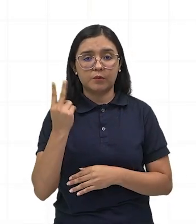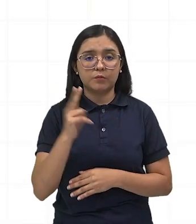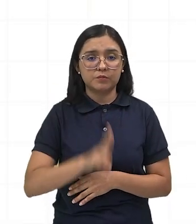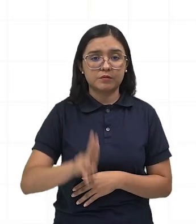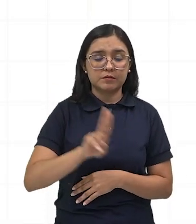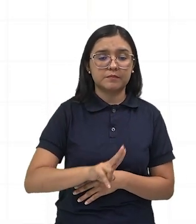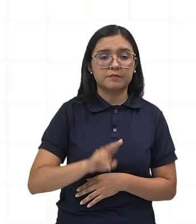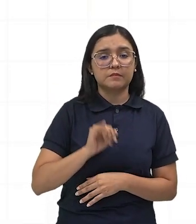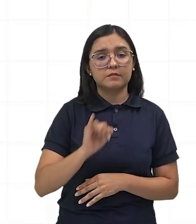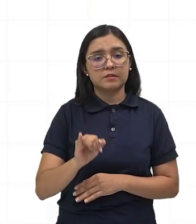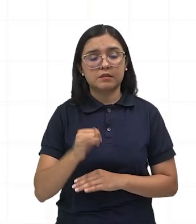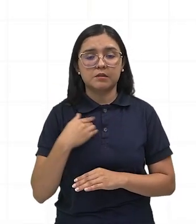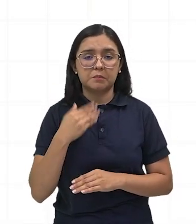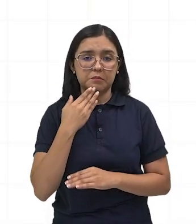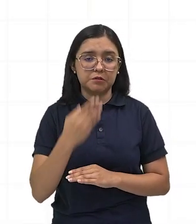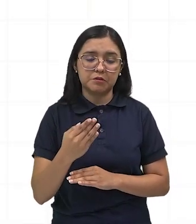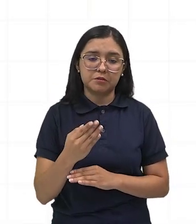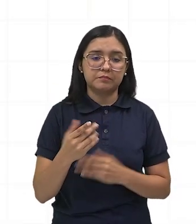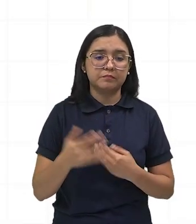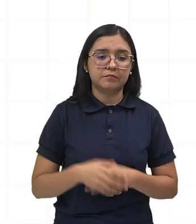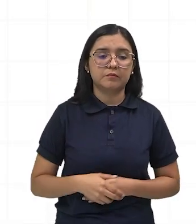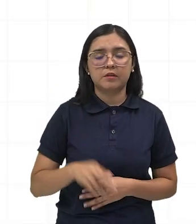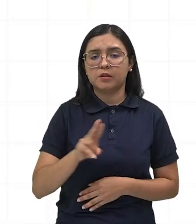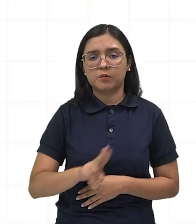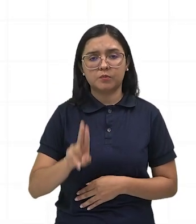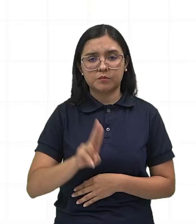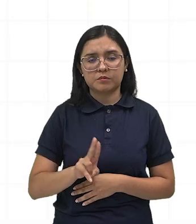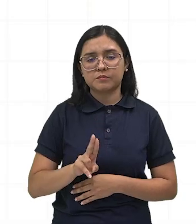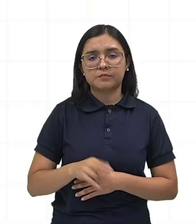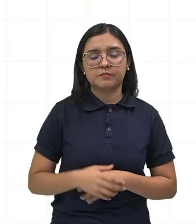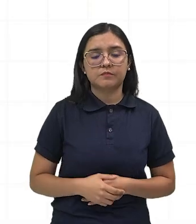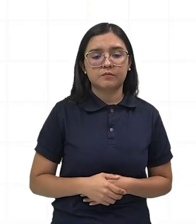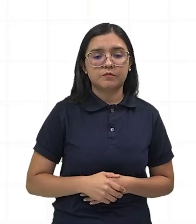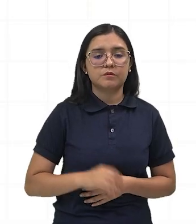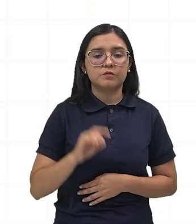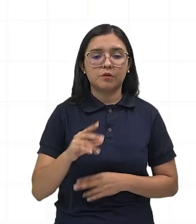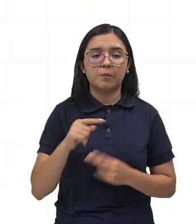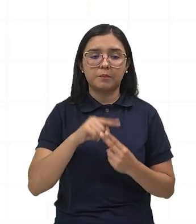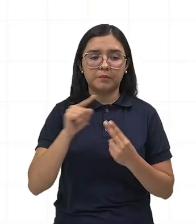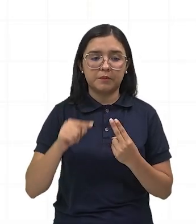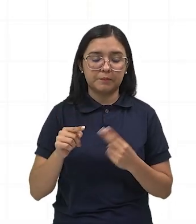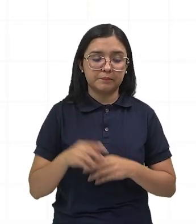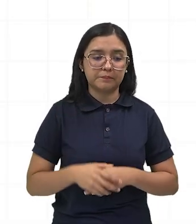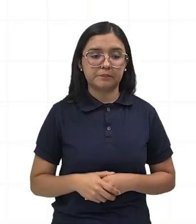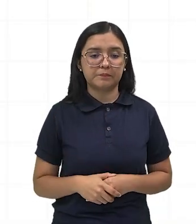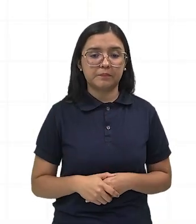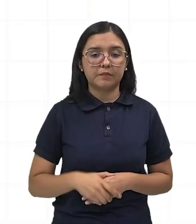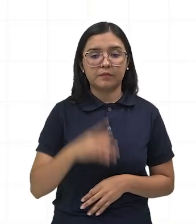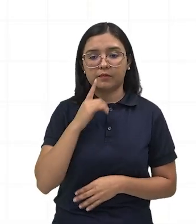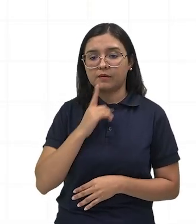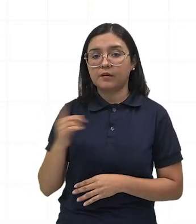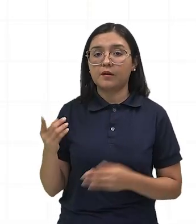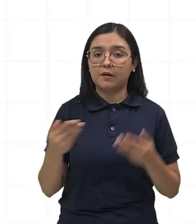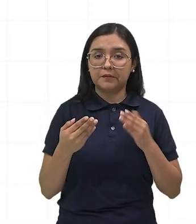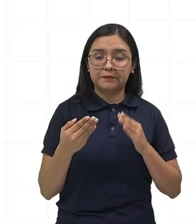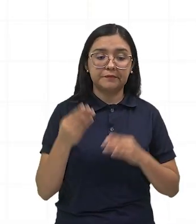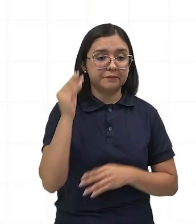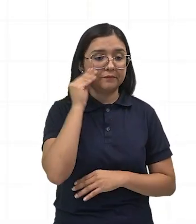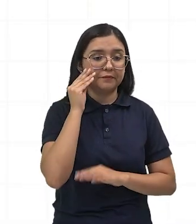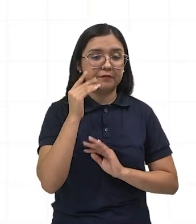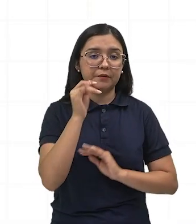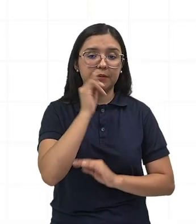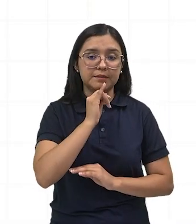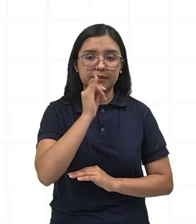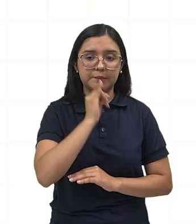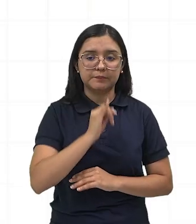ele não disser, você não mexe, utiliza exatamente o π. Então, vejamos um exemplo, olha lá,